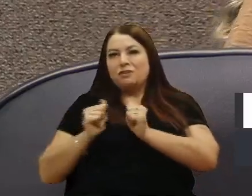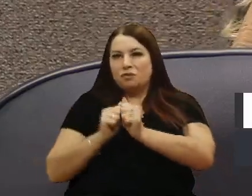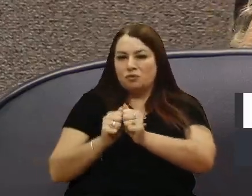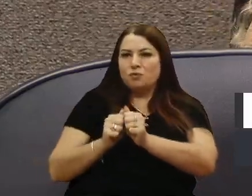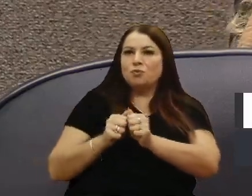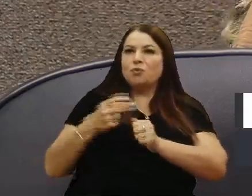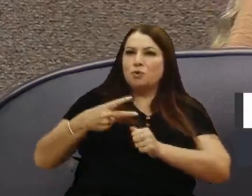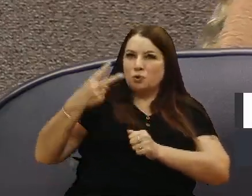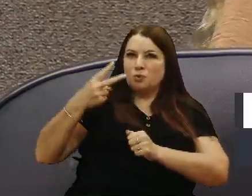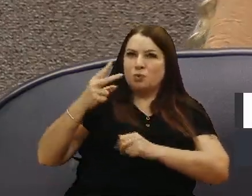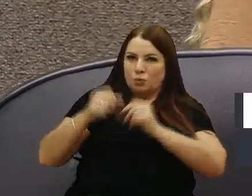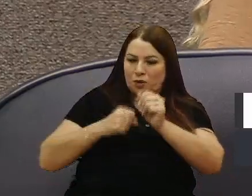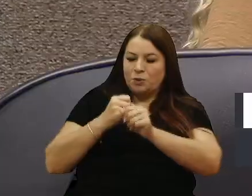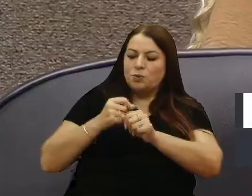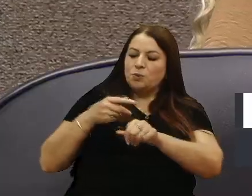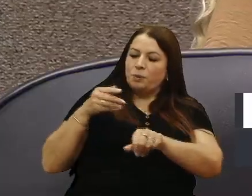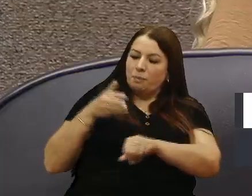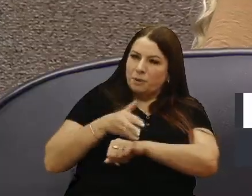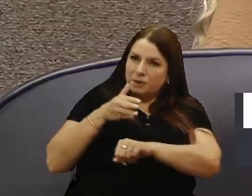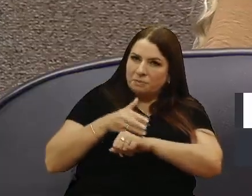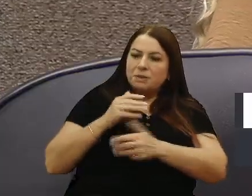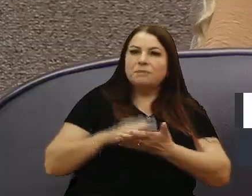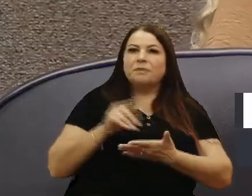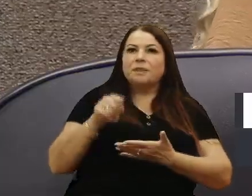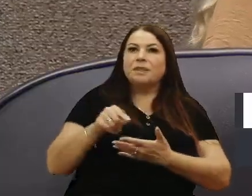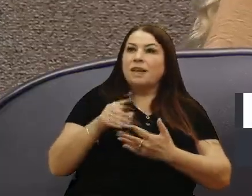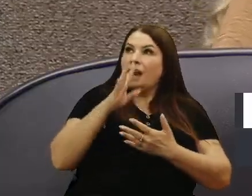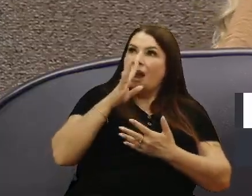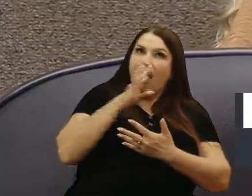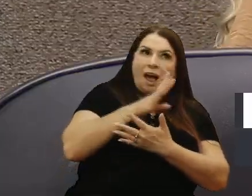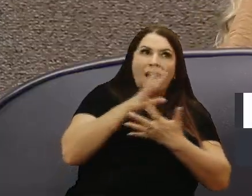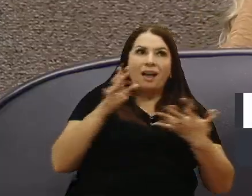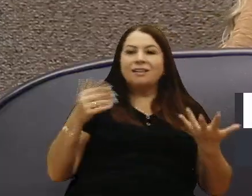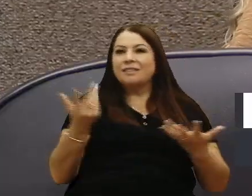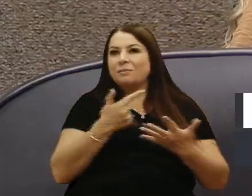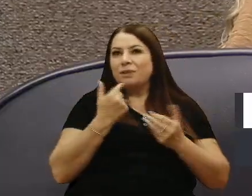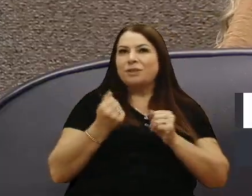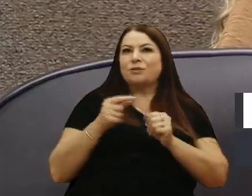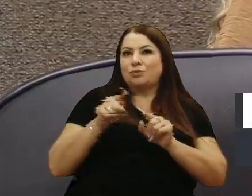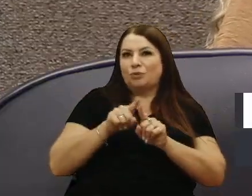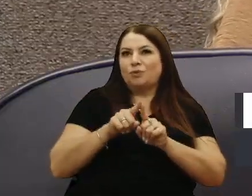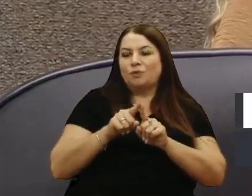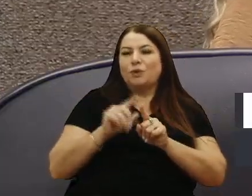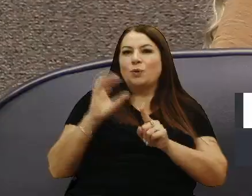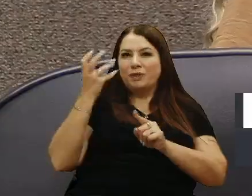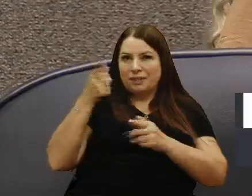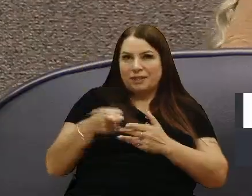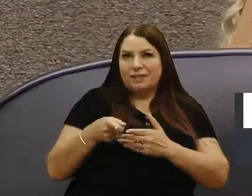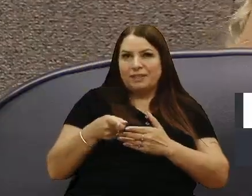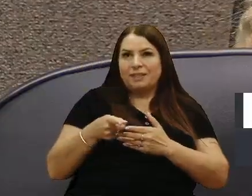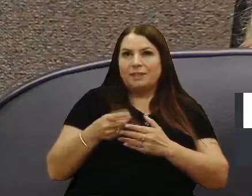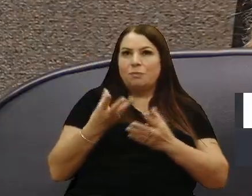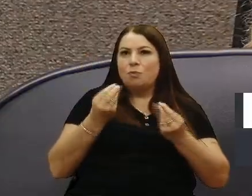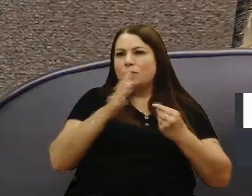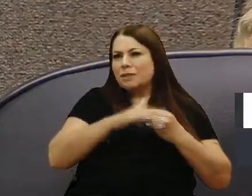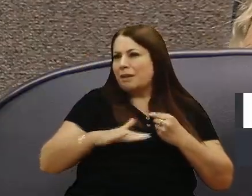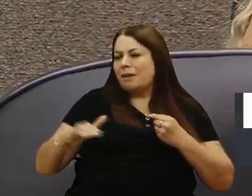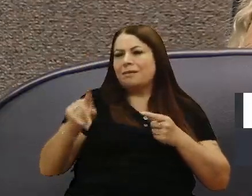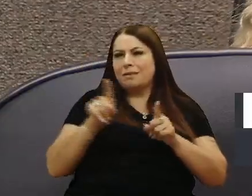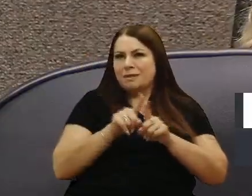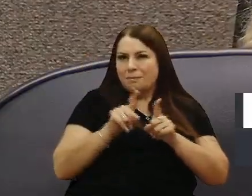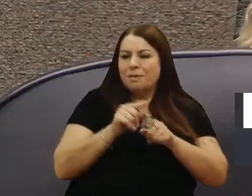o segundo ano que a gente participa, e ela ficou encantada também com tudo aquilo que estava acontecendo, ver tantas crianças